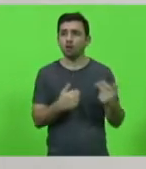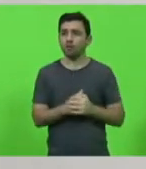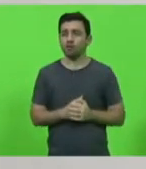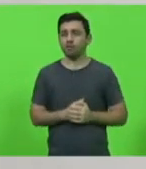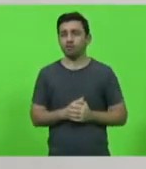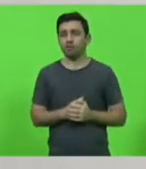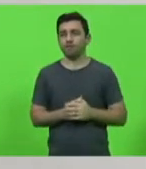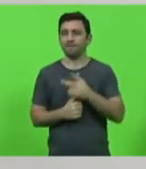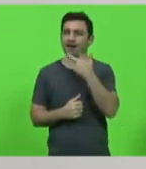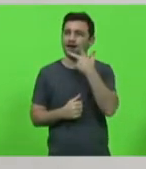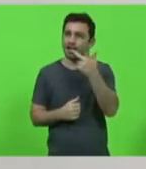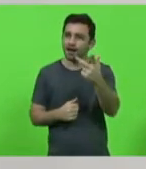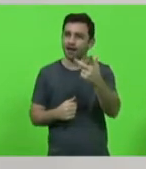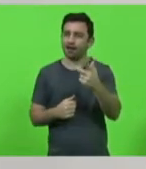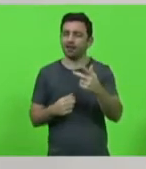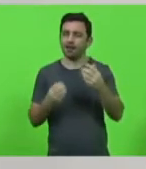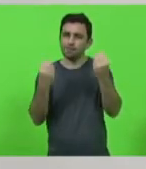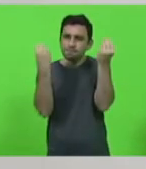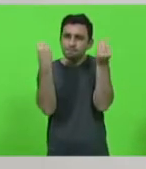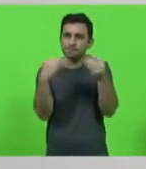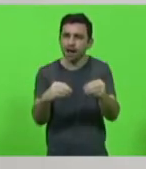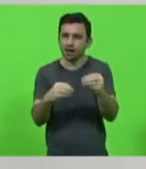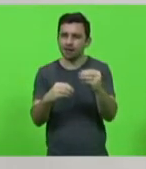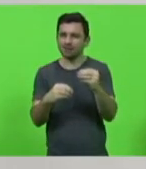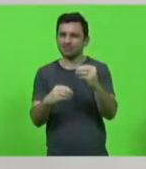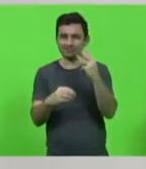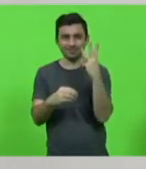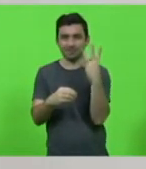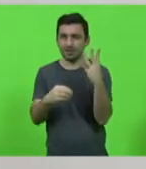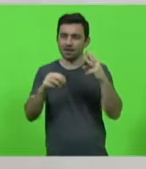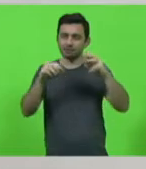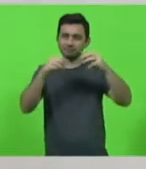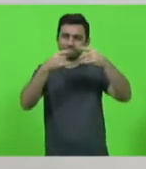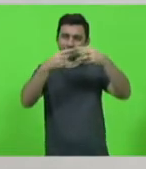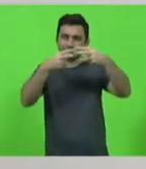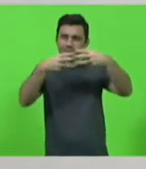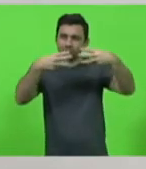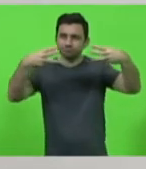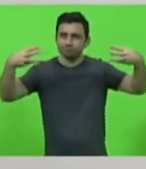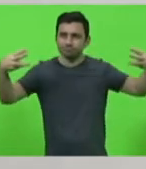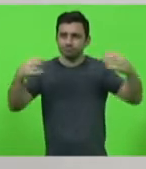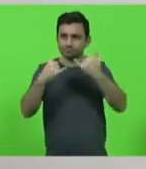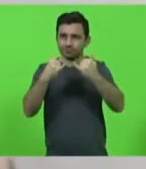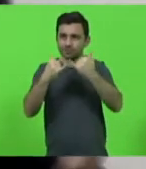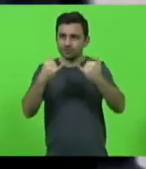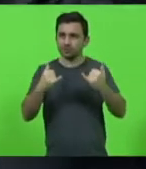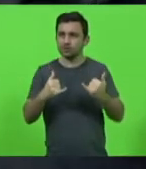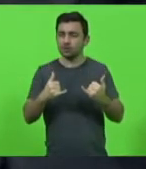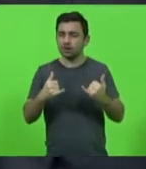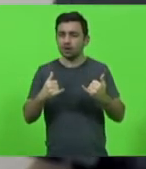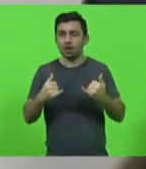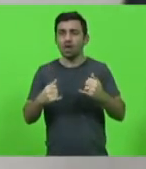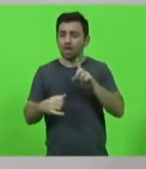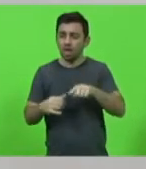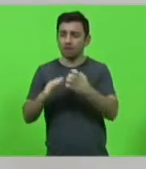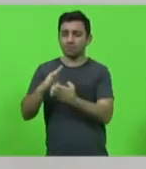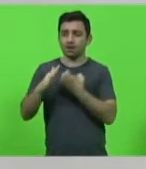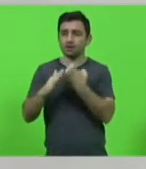instalação trifásica na zona rural, é justamente sobre isso que nós estamos falando, deputado Berlanda. É uma empresa. E uma